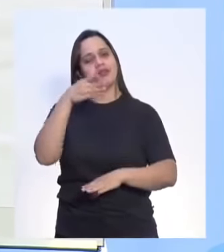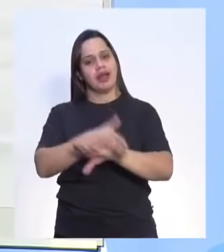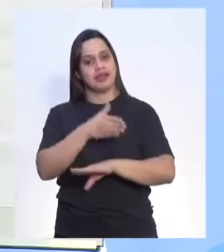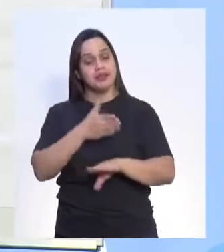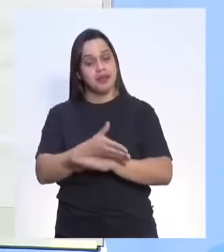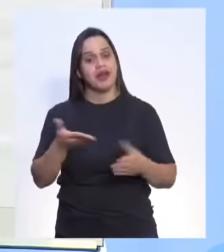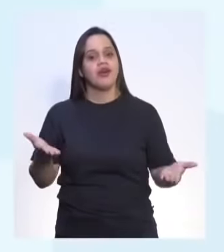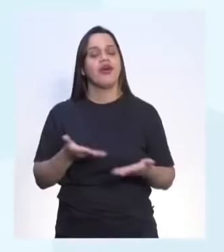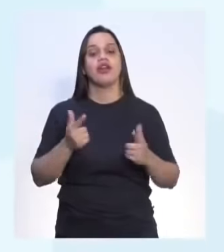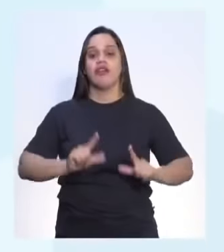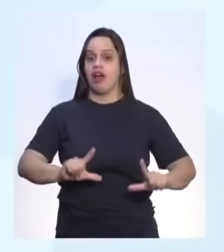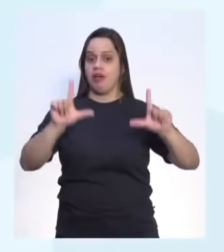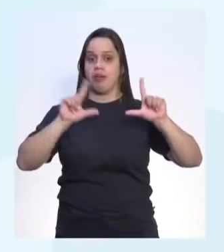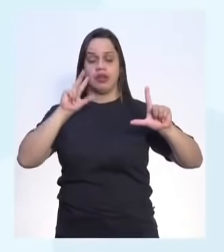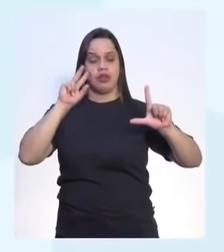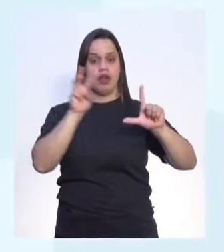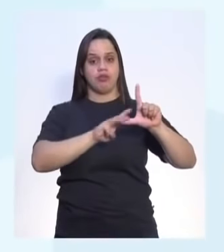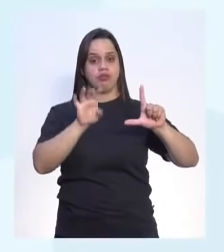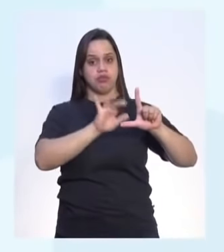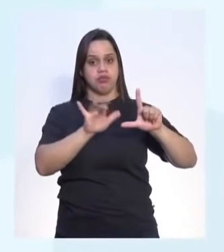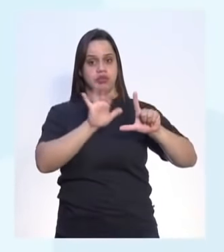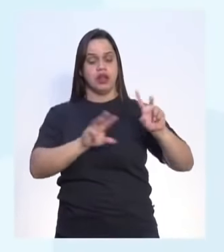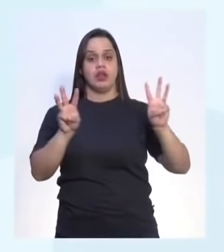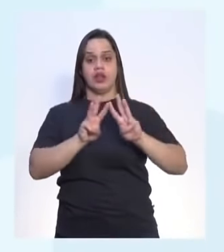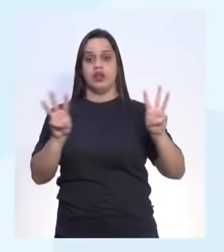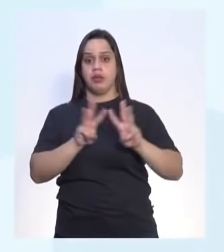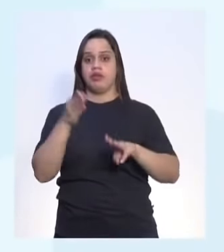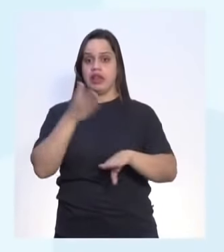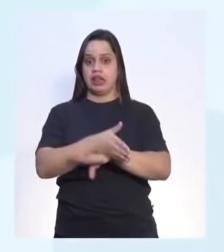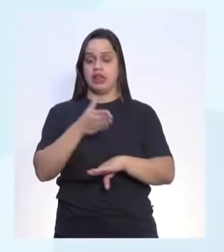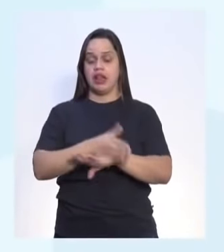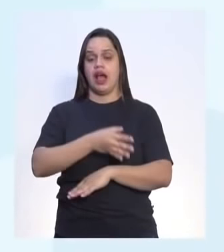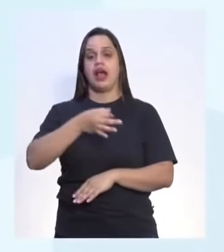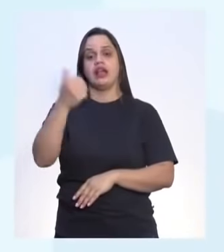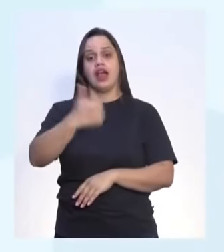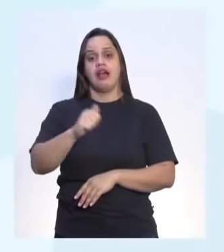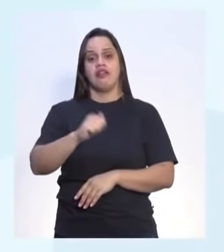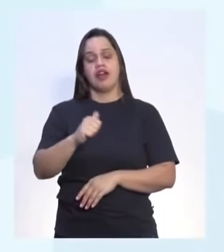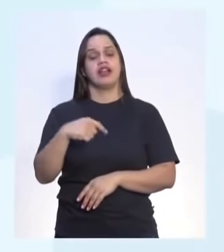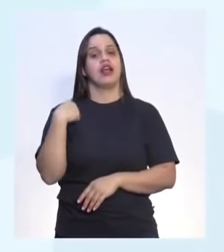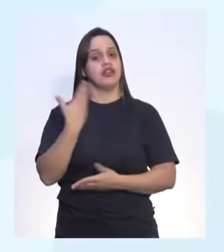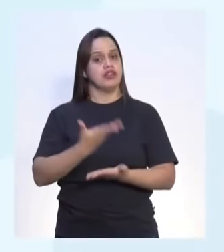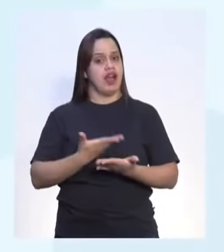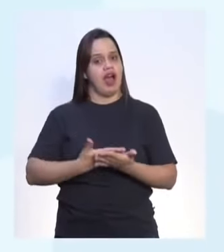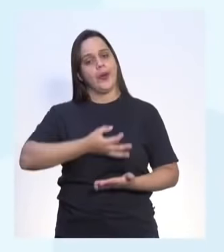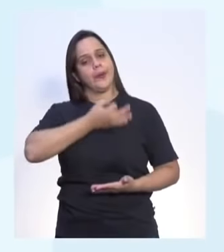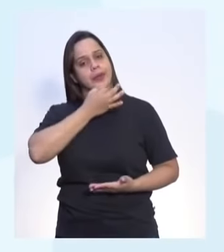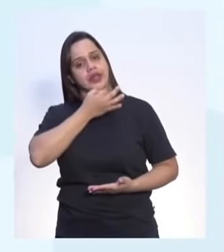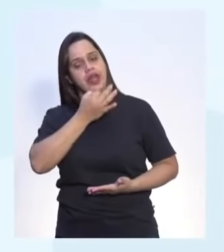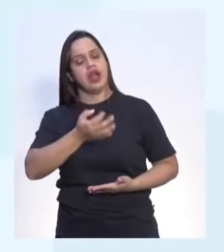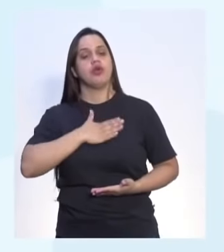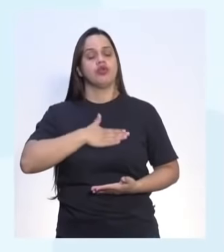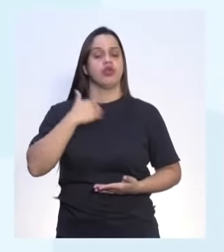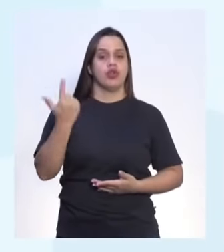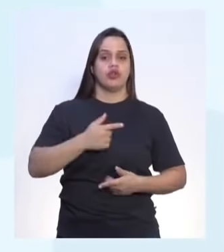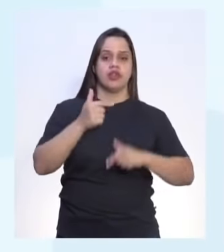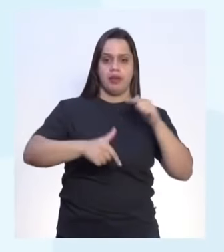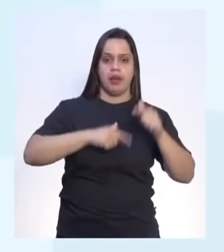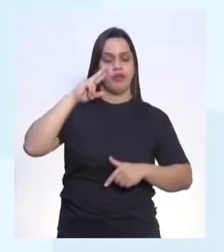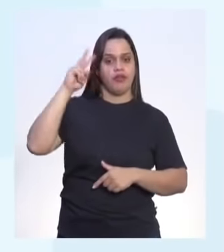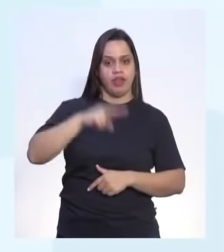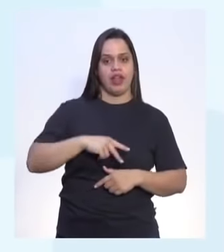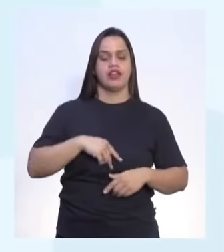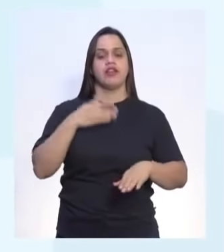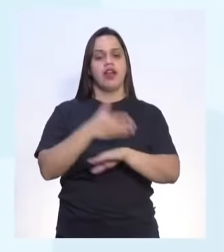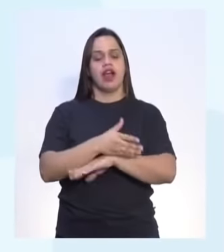vocês, tá ok? Vai aparecer aí o QR Code e um link para vocês avaliarem a nossa aula, o nosso trabalho, tá ok?